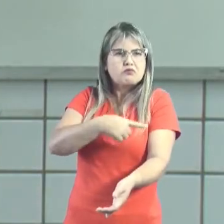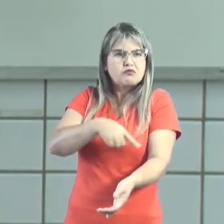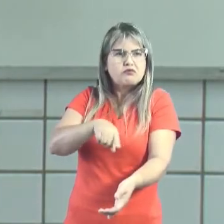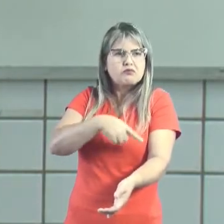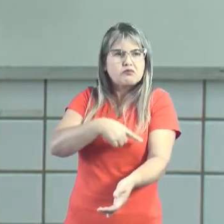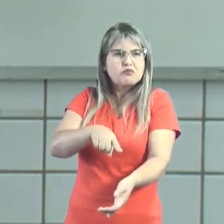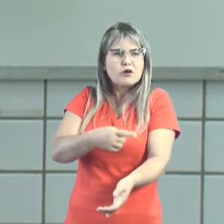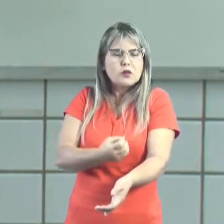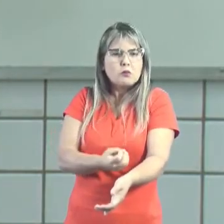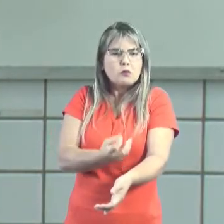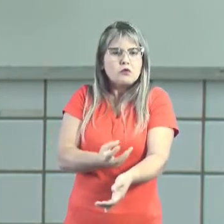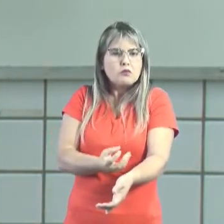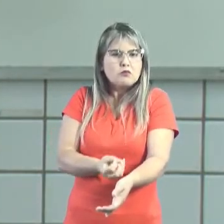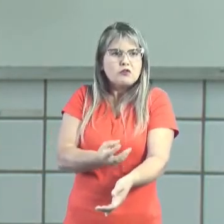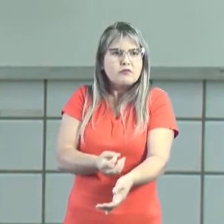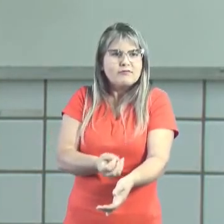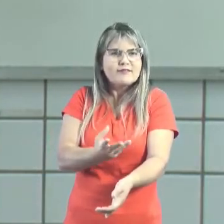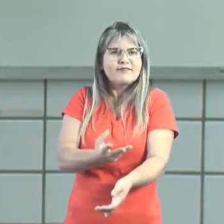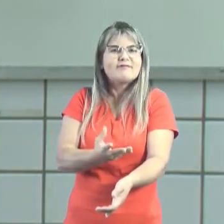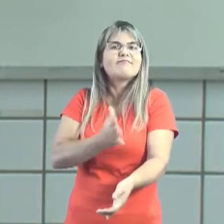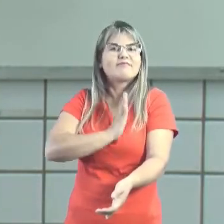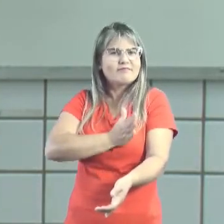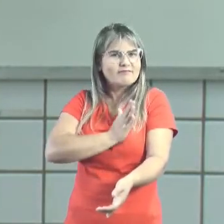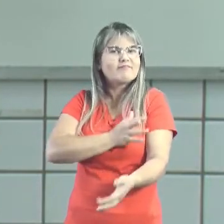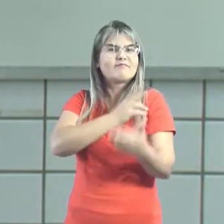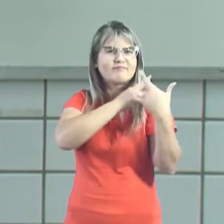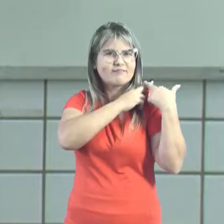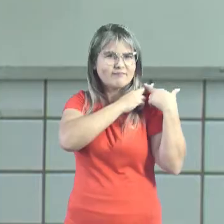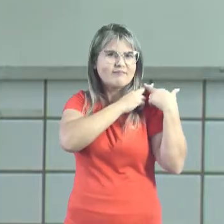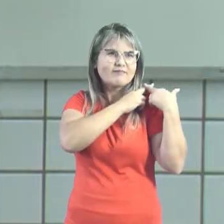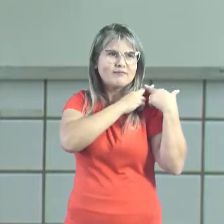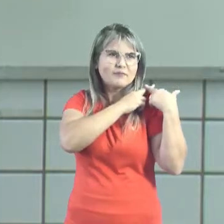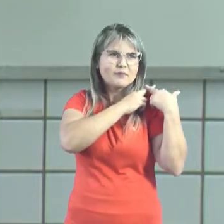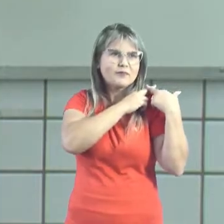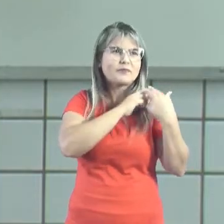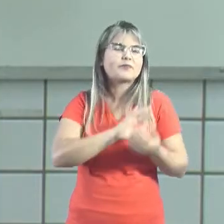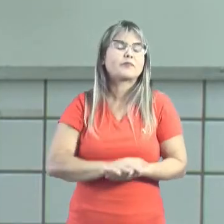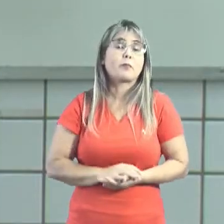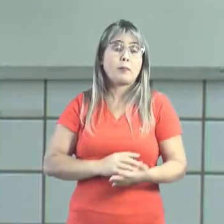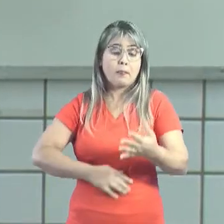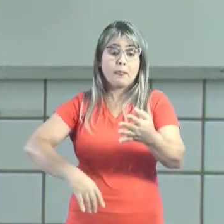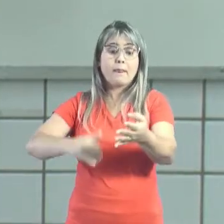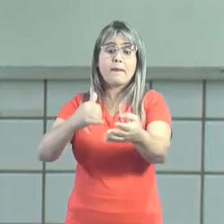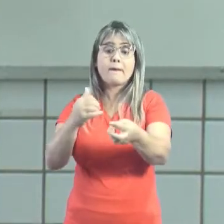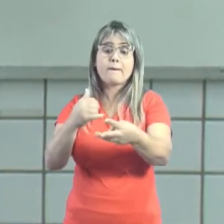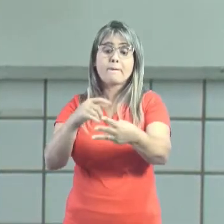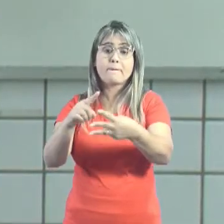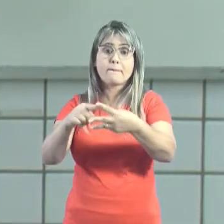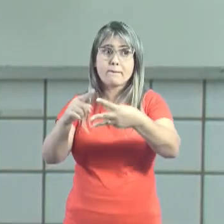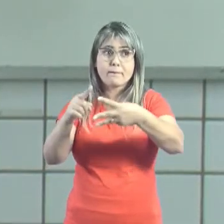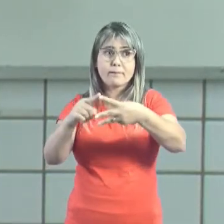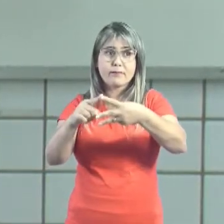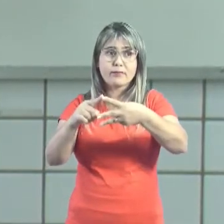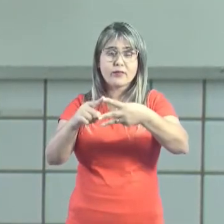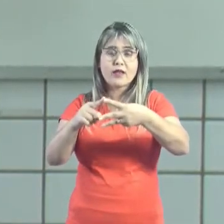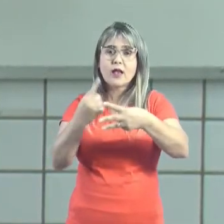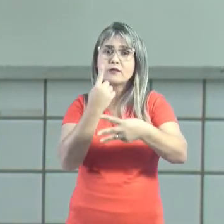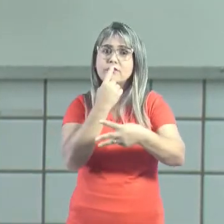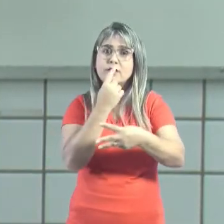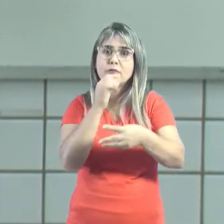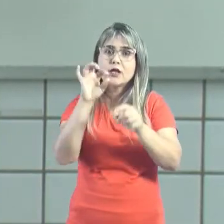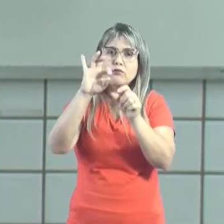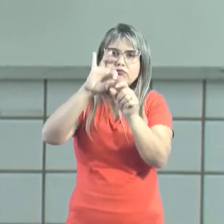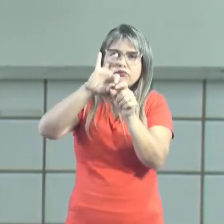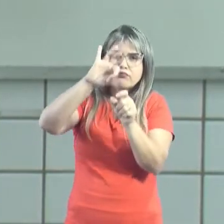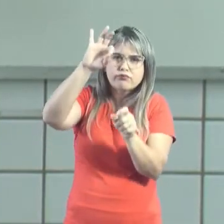Em geral, a artéria, ela é chamada, ou dita como todo vaso sanguíneo